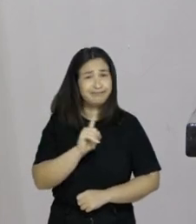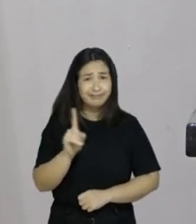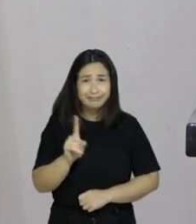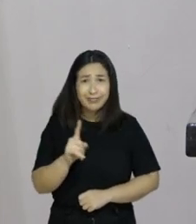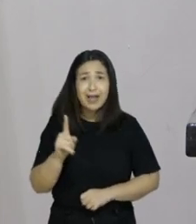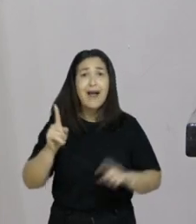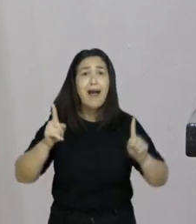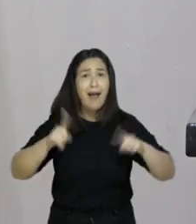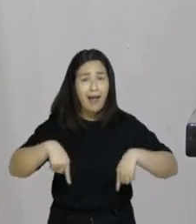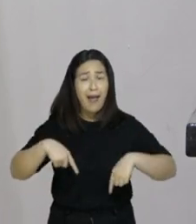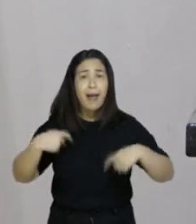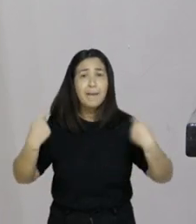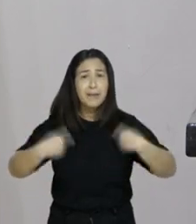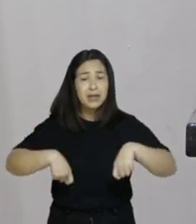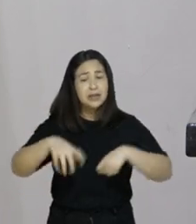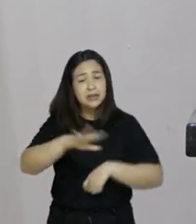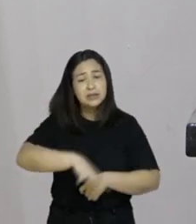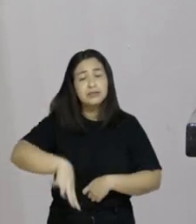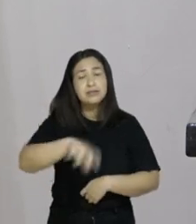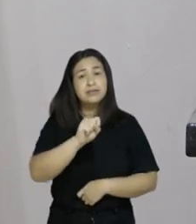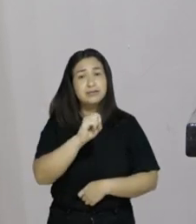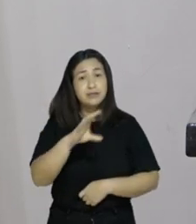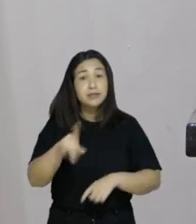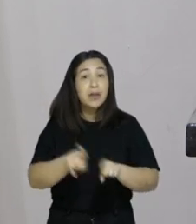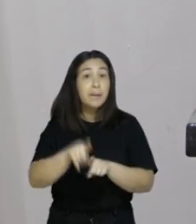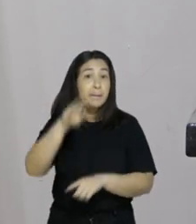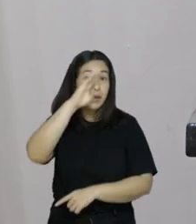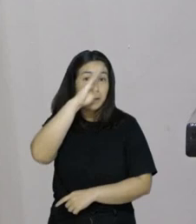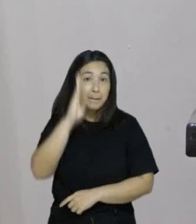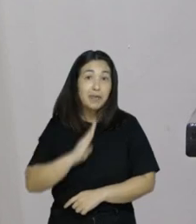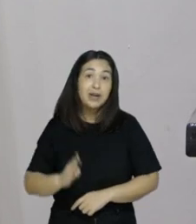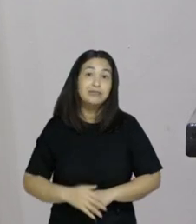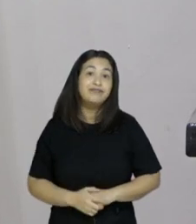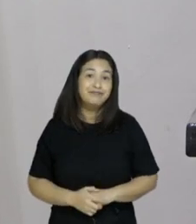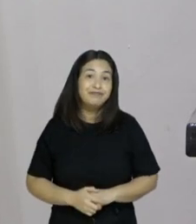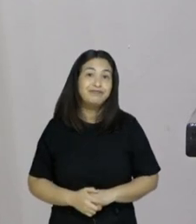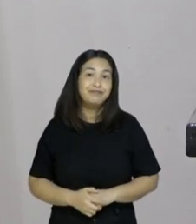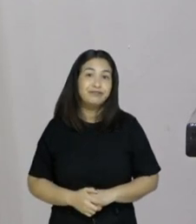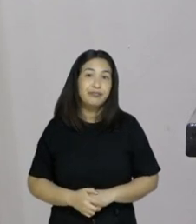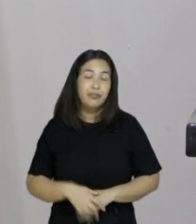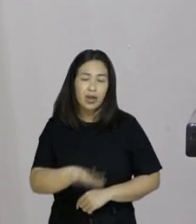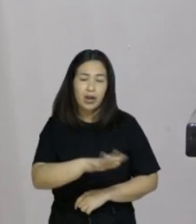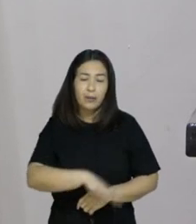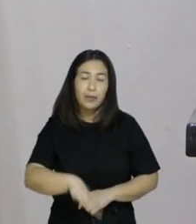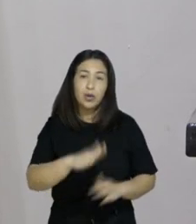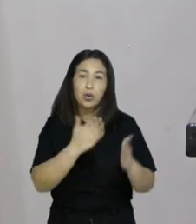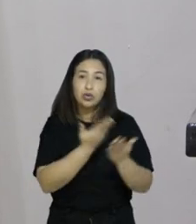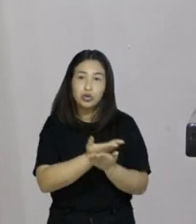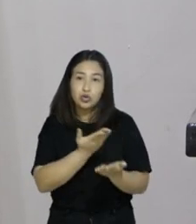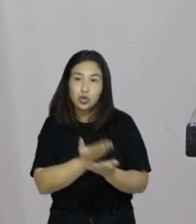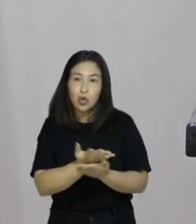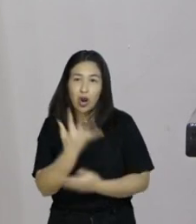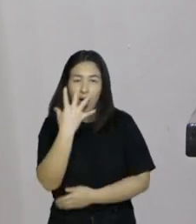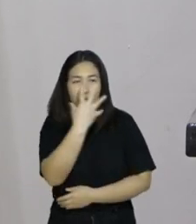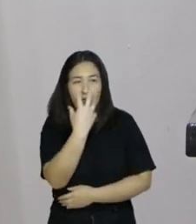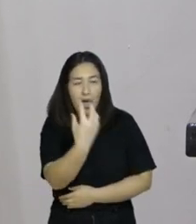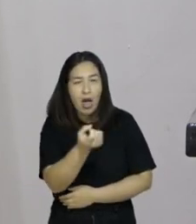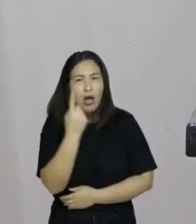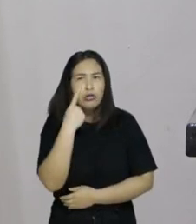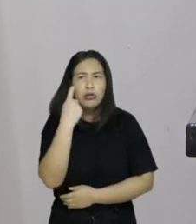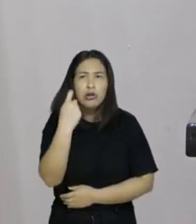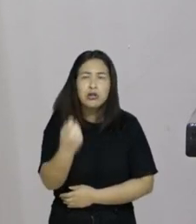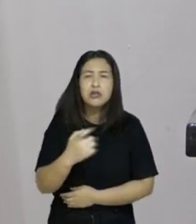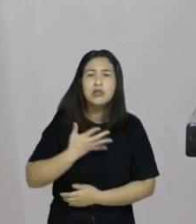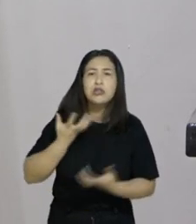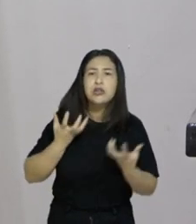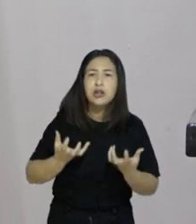futuro de Santa Catarina e do Brasil. Tornar o ambiente escolar mais atrativo e mais interessante às